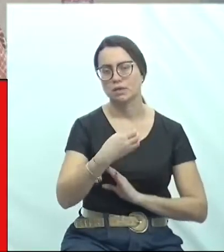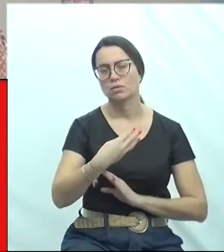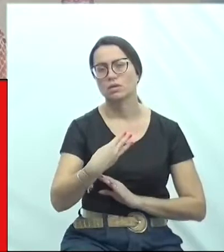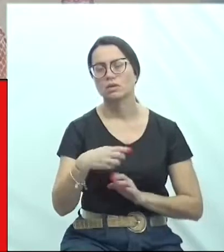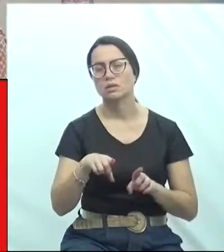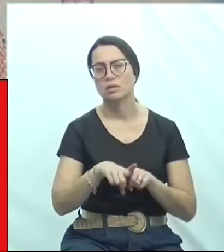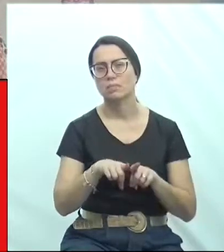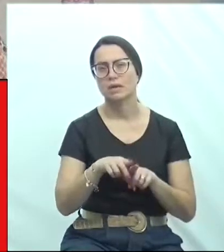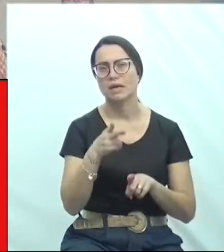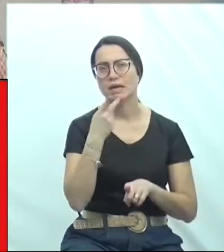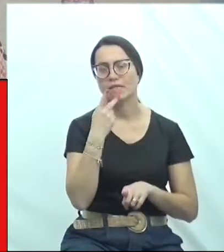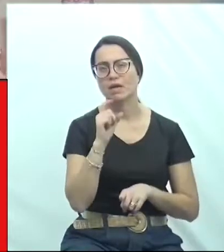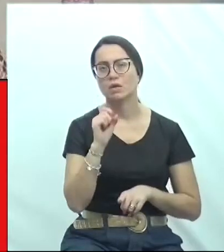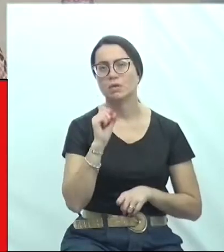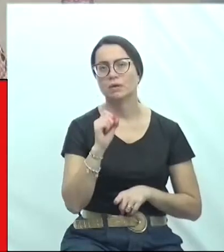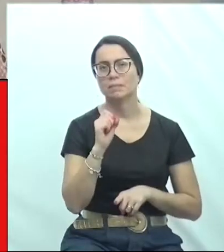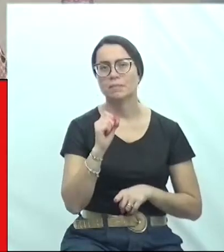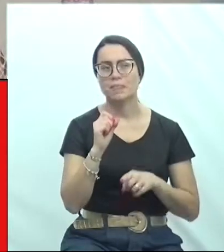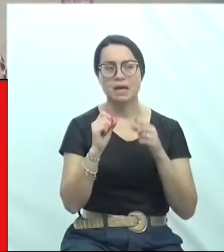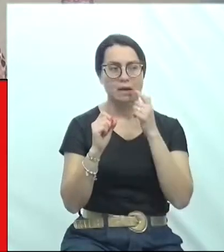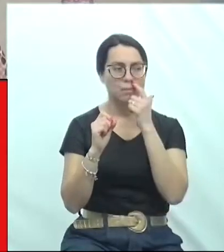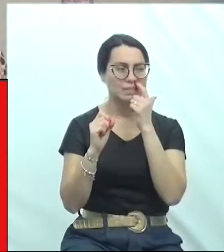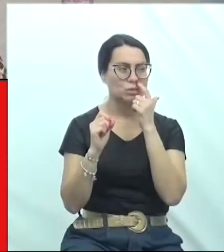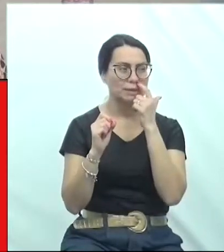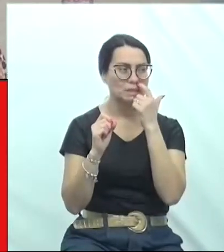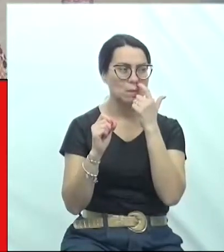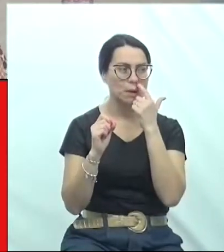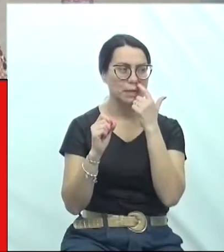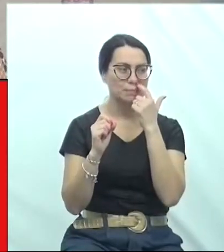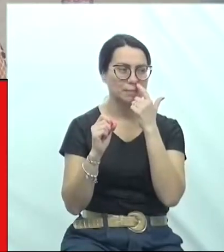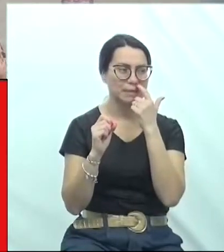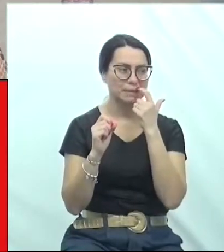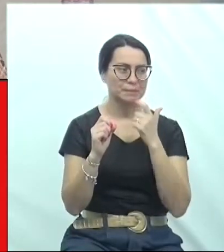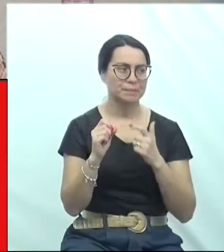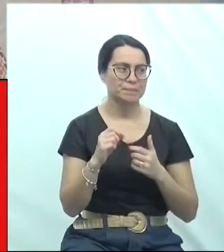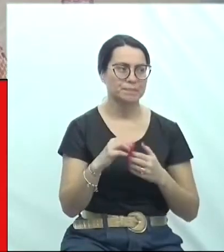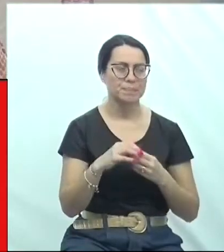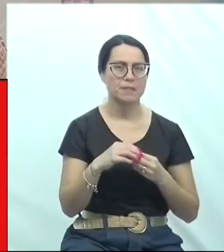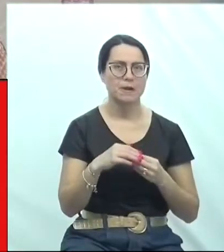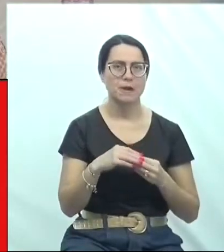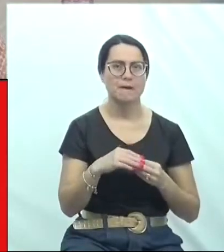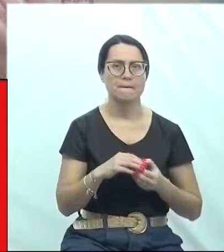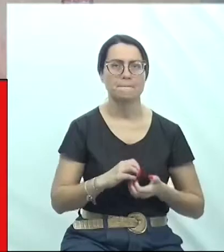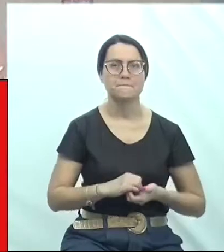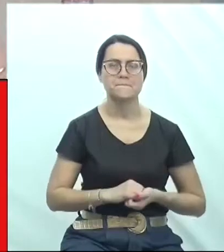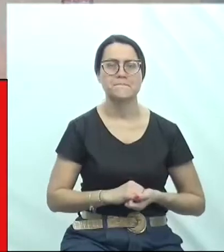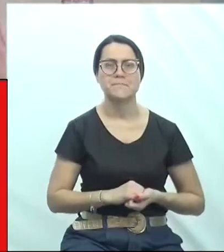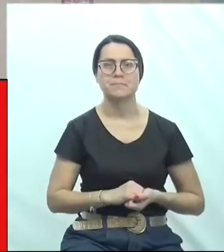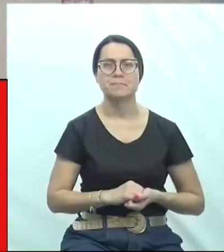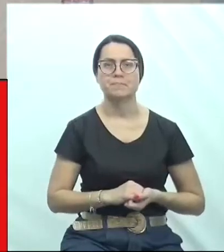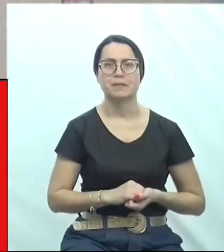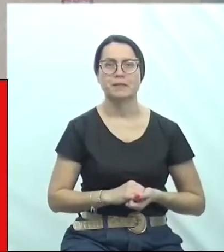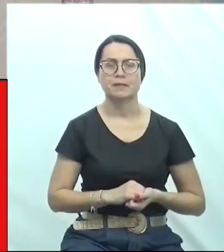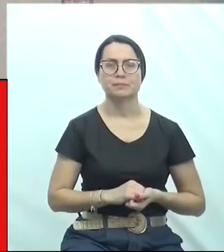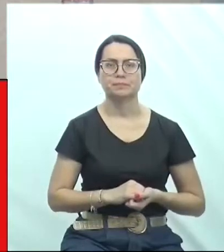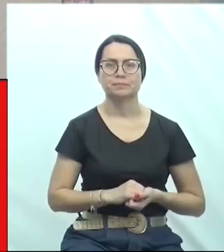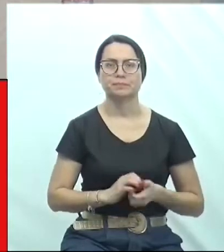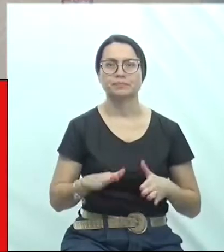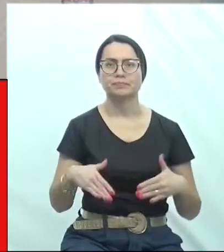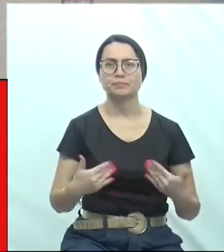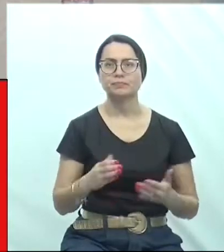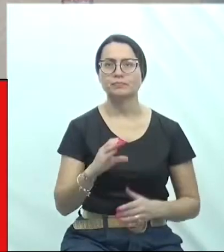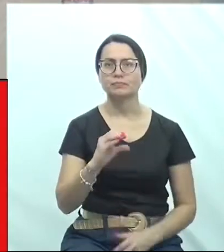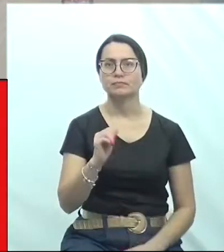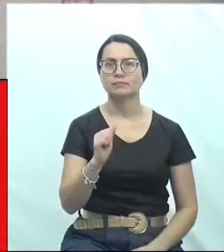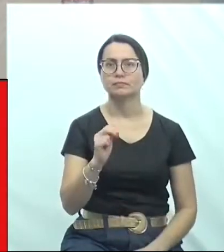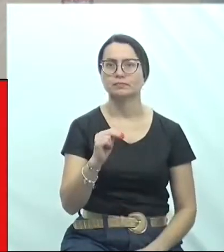que veda e considera infração a instalação desses equipamentos. Então, a Casam é obrigada a cumprir